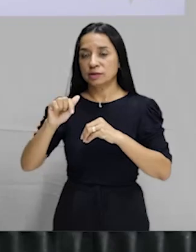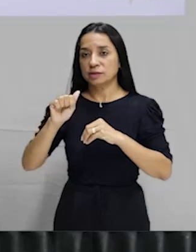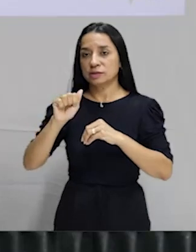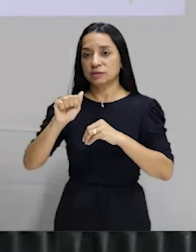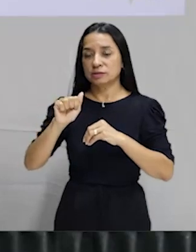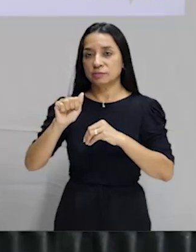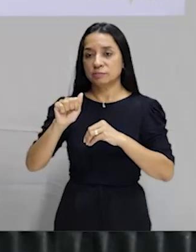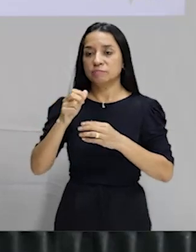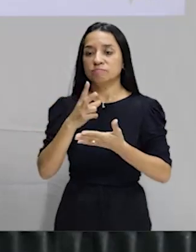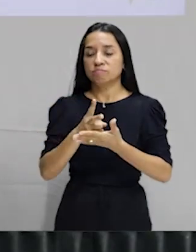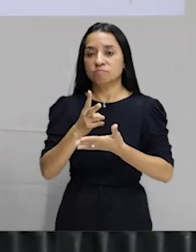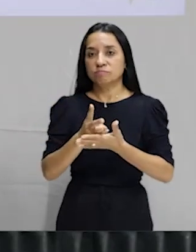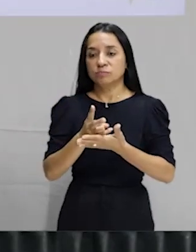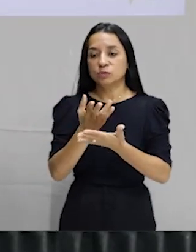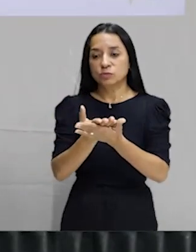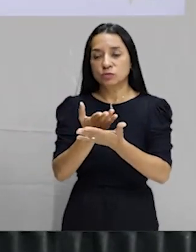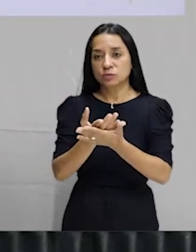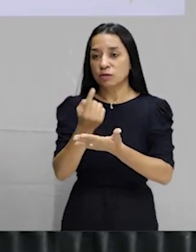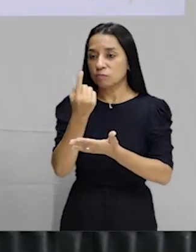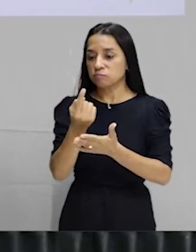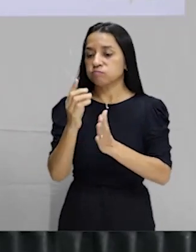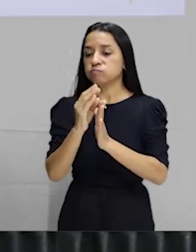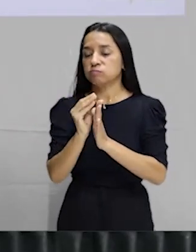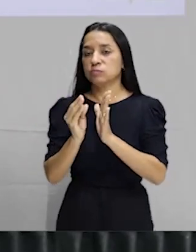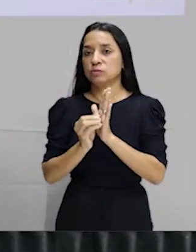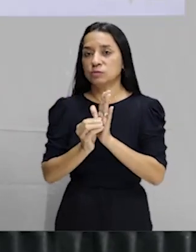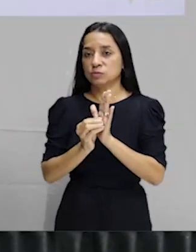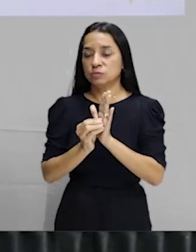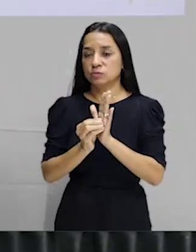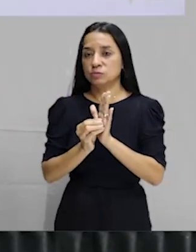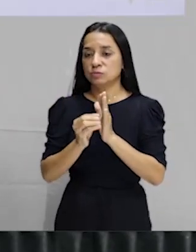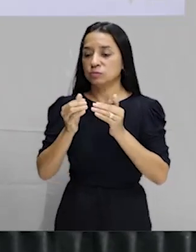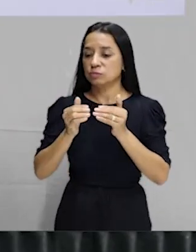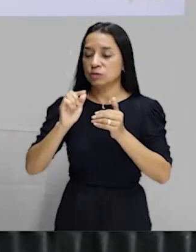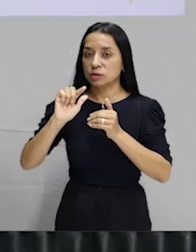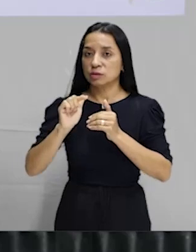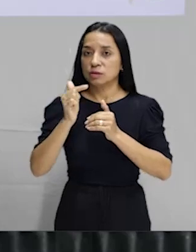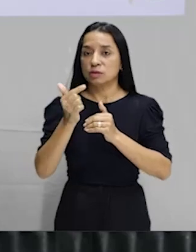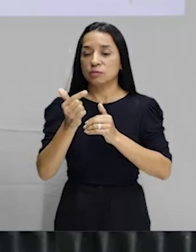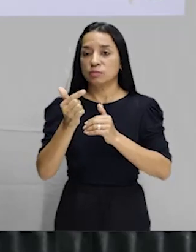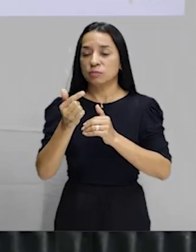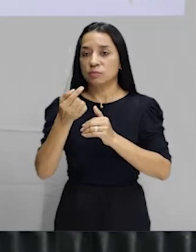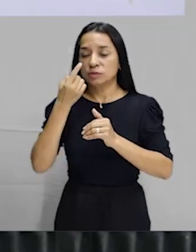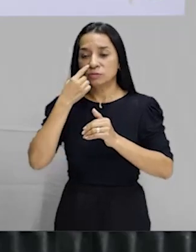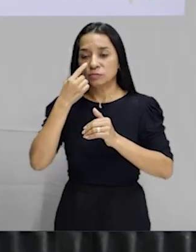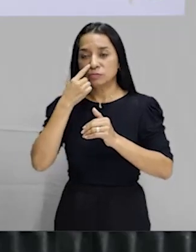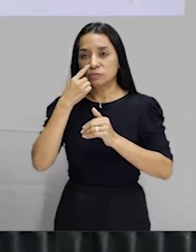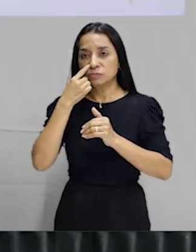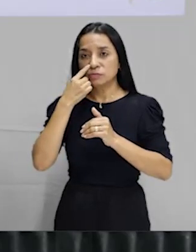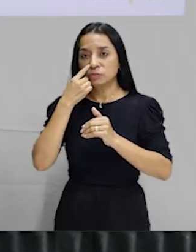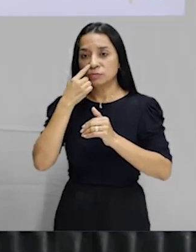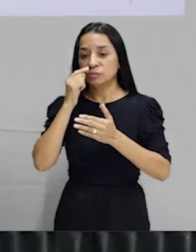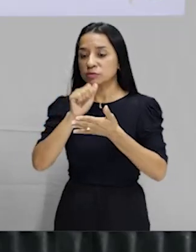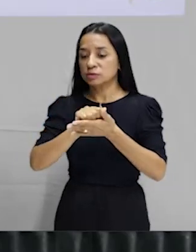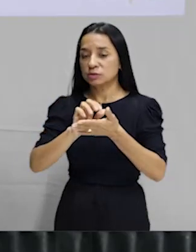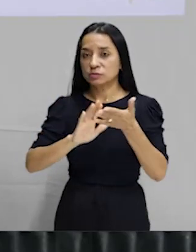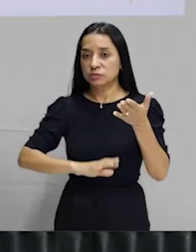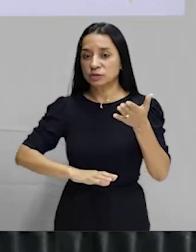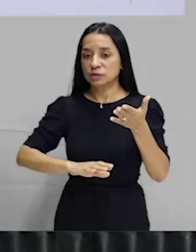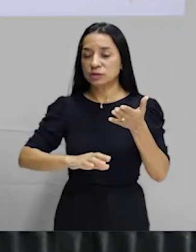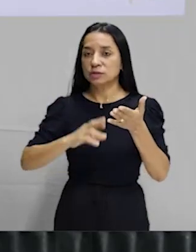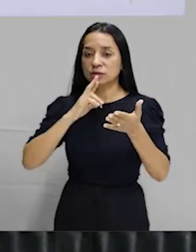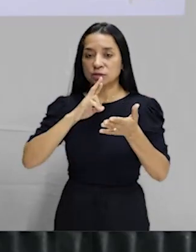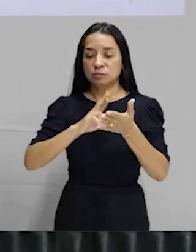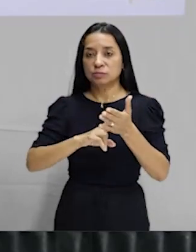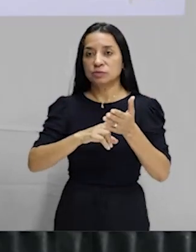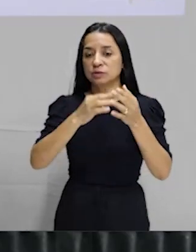sempre, à medida que nós estudávamos um assunto, na sequência, nós víamos um bloco de atividades, né, exercícios comentados, justamente